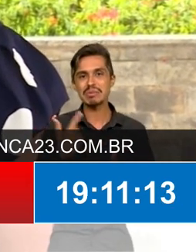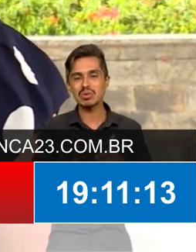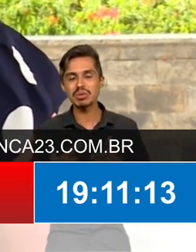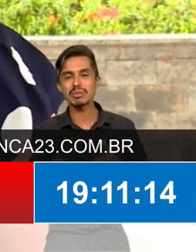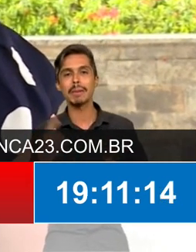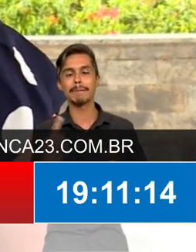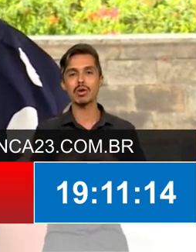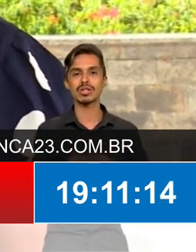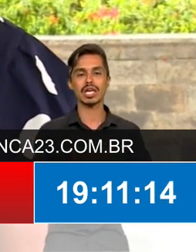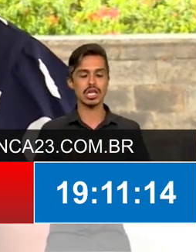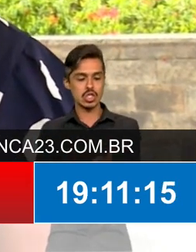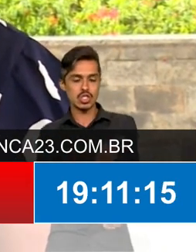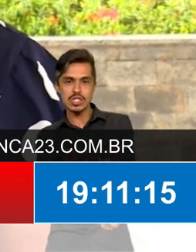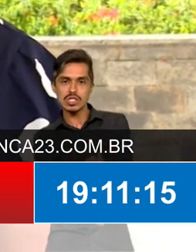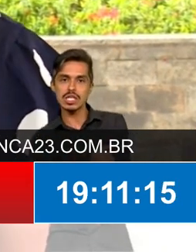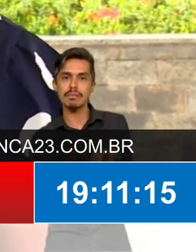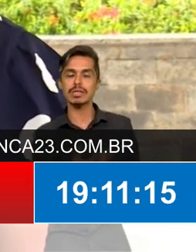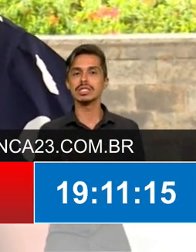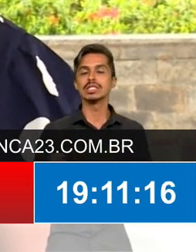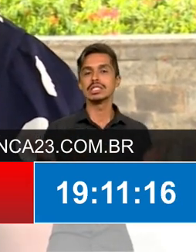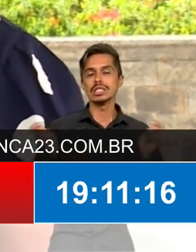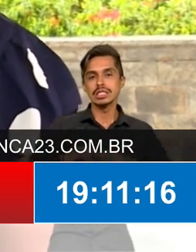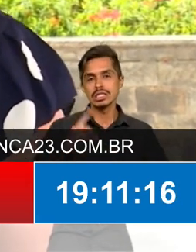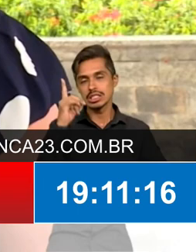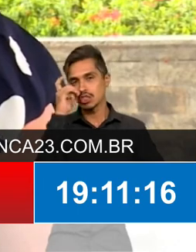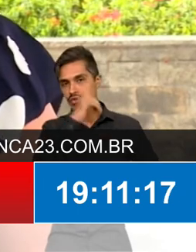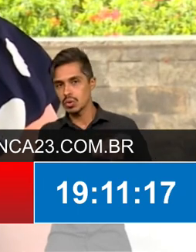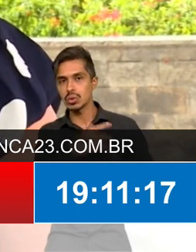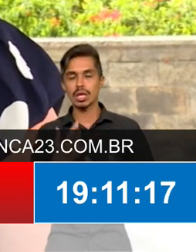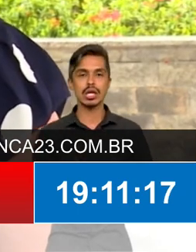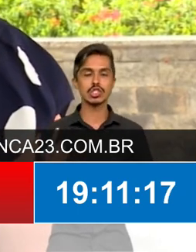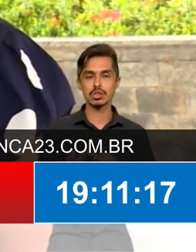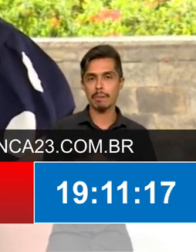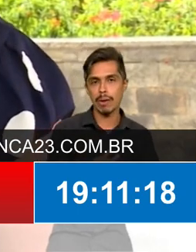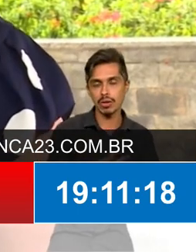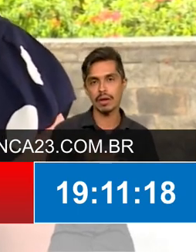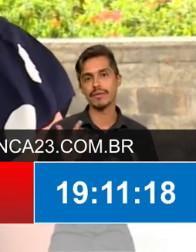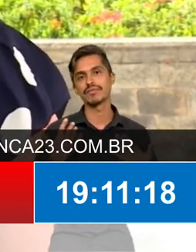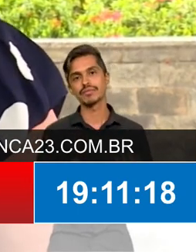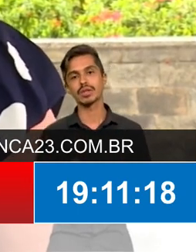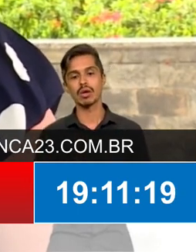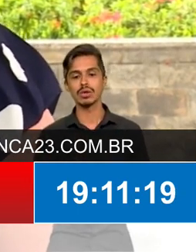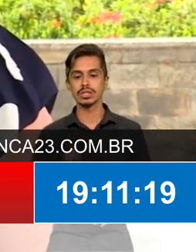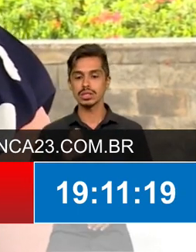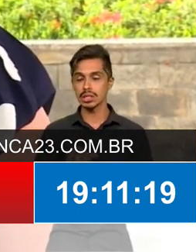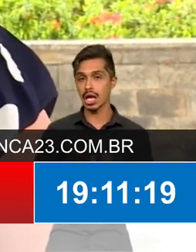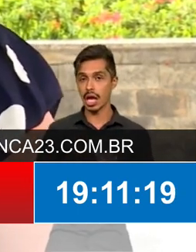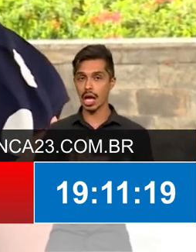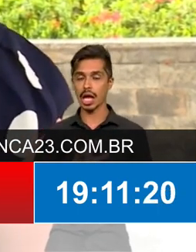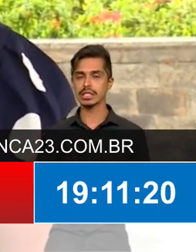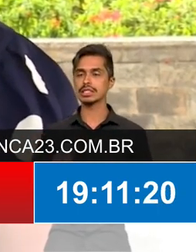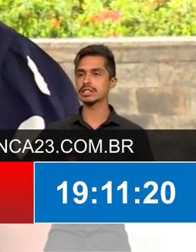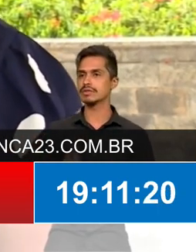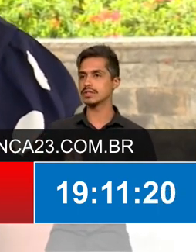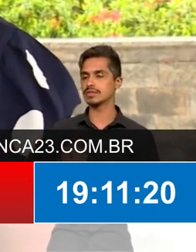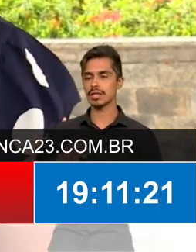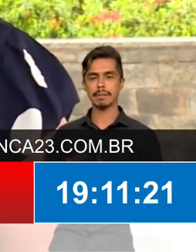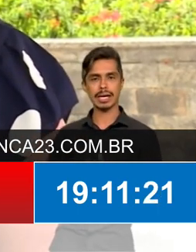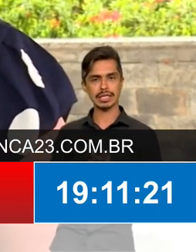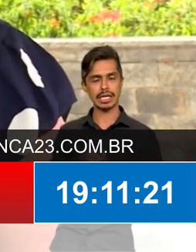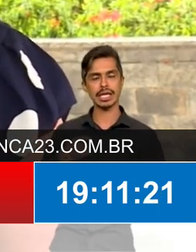sistema imunológico, favorecendo com que bactérias que normalmente vivem harmonicamente no nosso